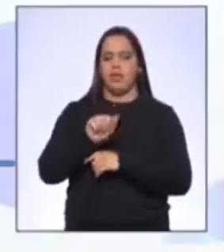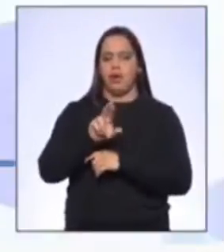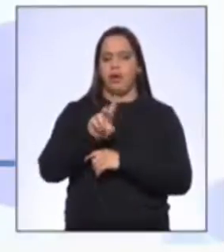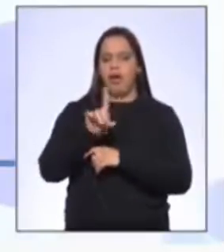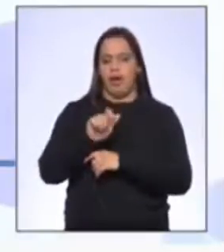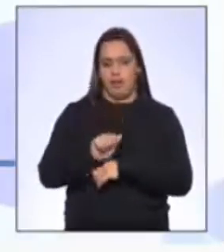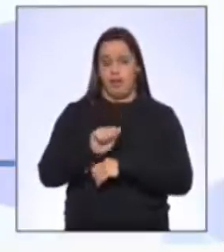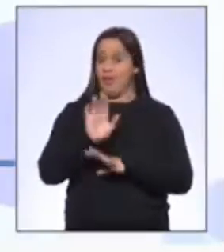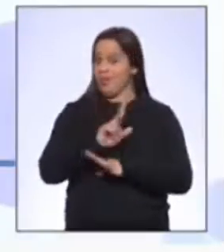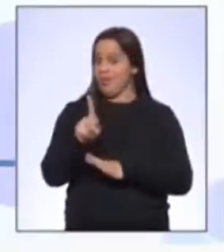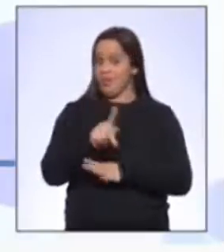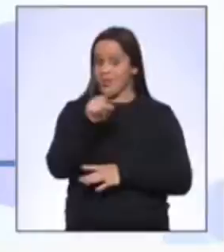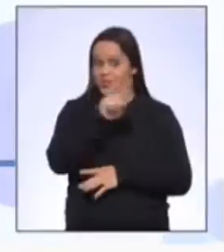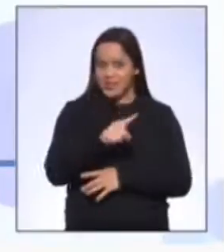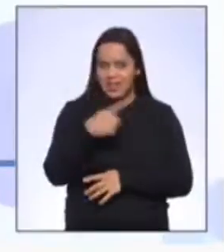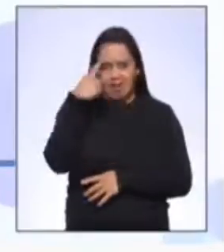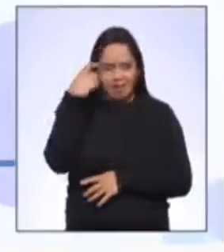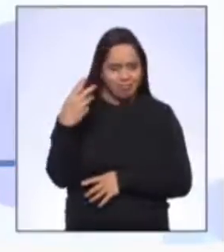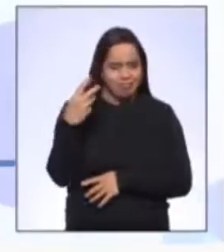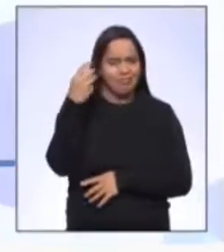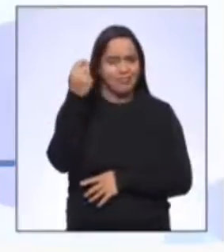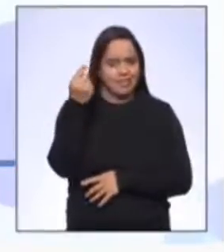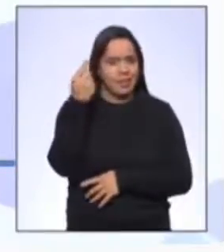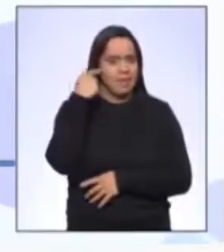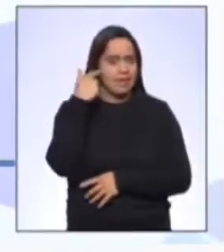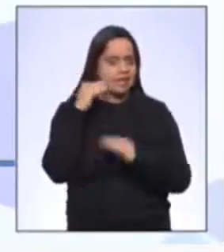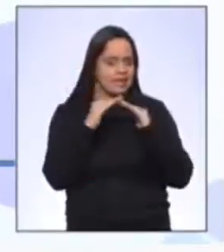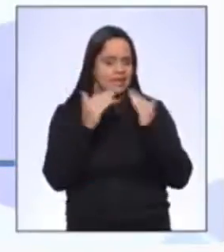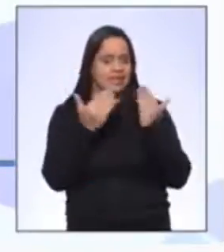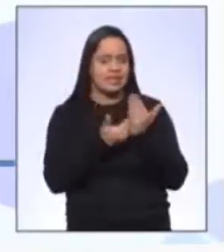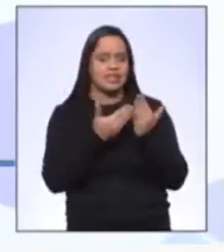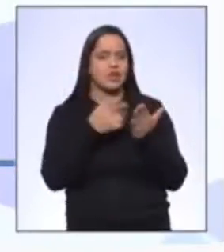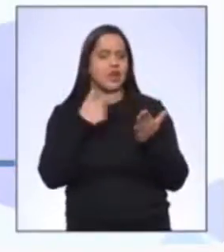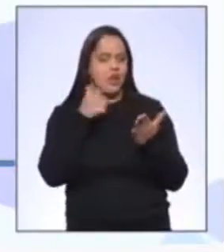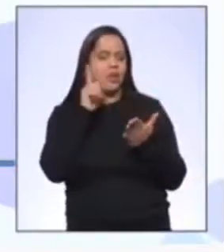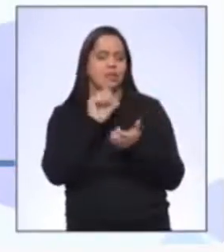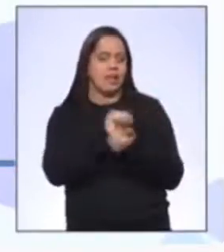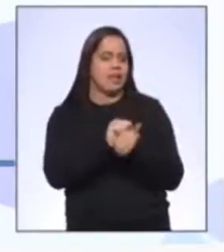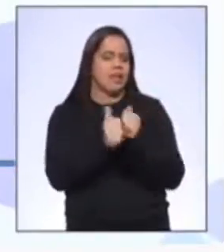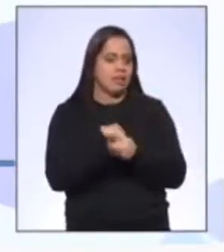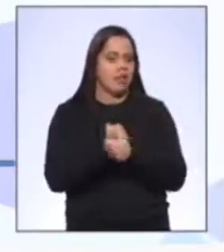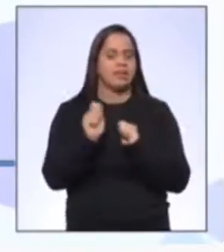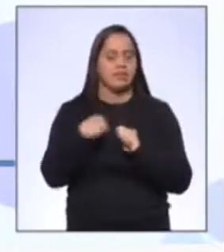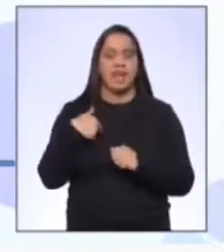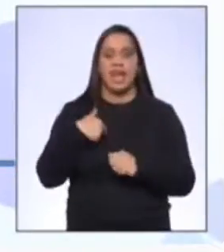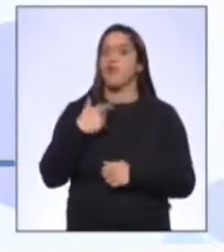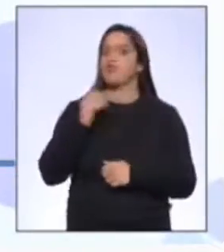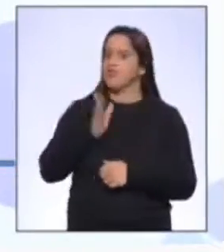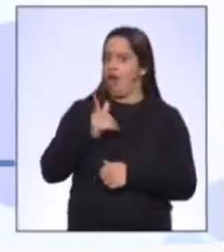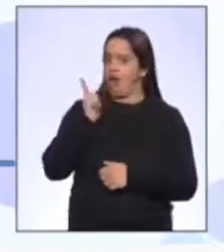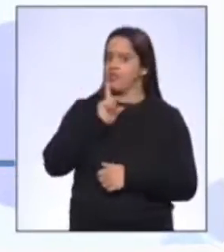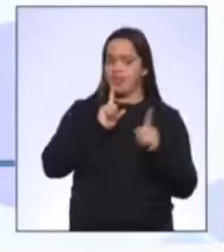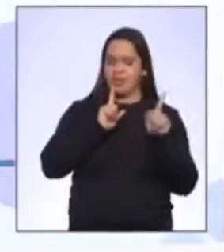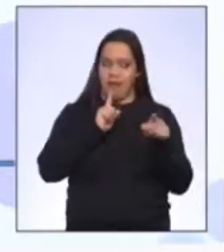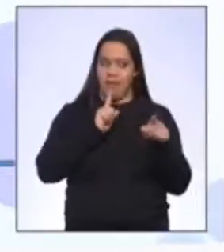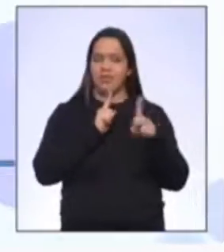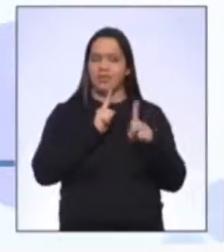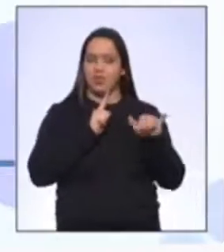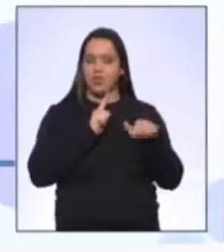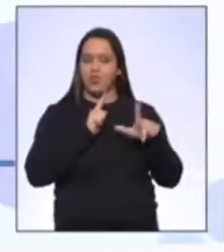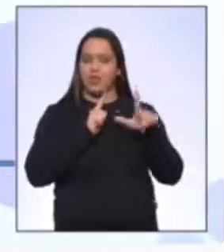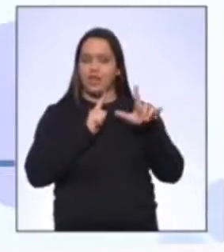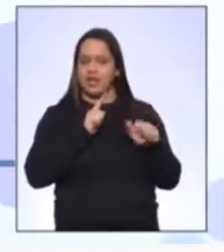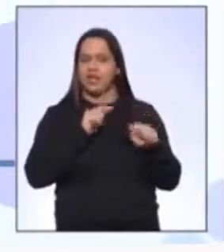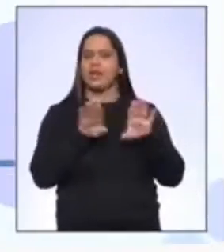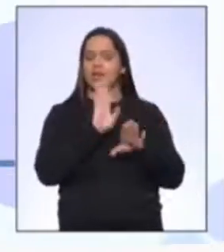vocês são muito criativos e a gente pensar na escola a gente consegue adaptar assim eu consegui a professora juliana tem certeza que os professores